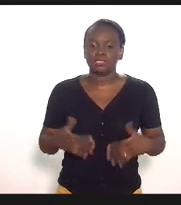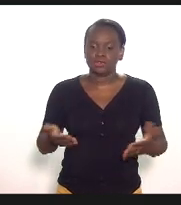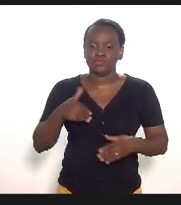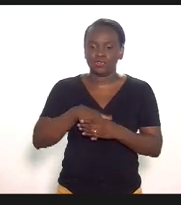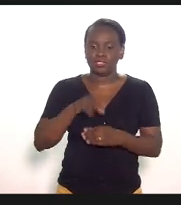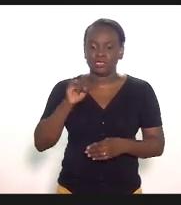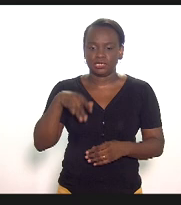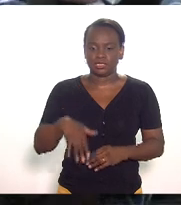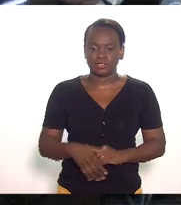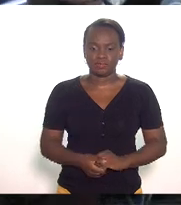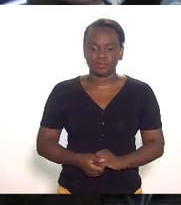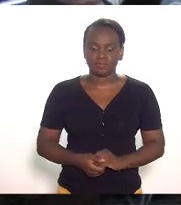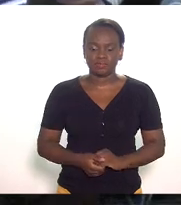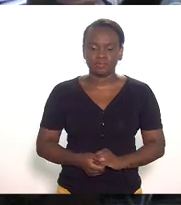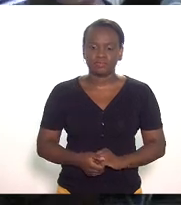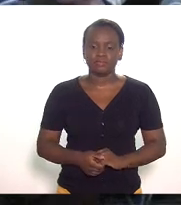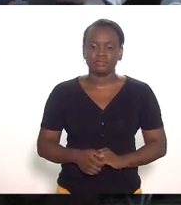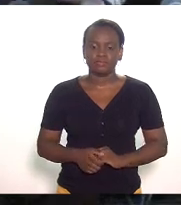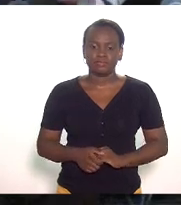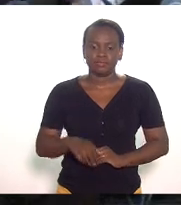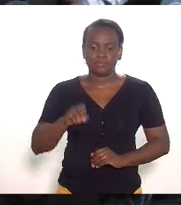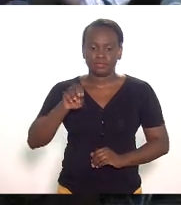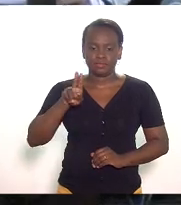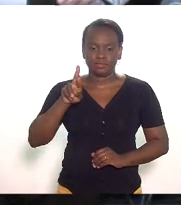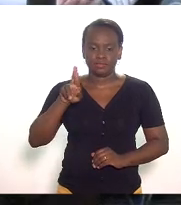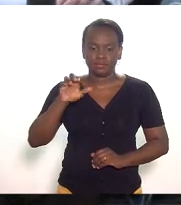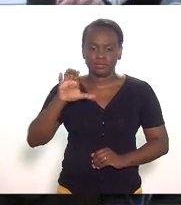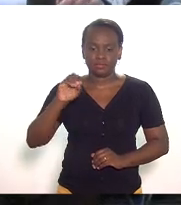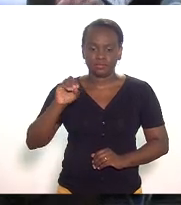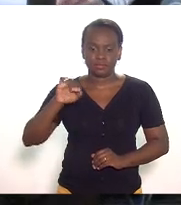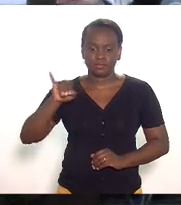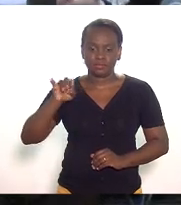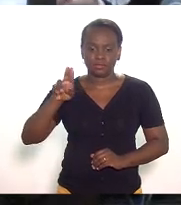sim. Deputado Eurico Júnior.